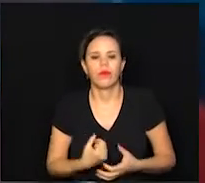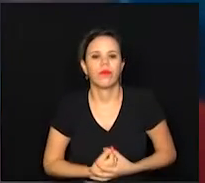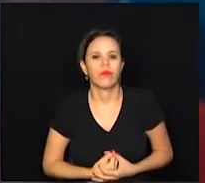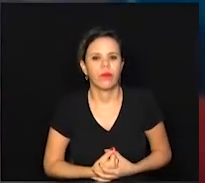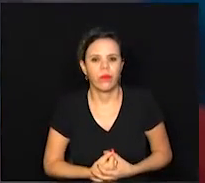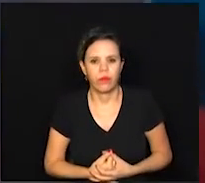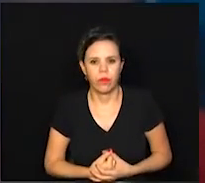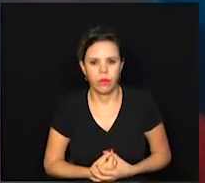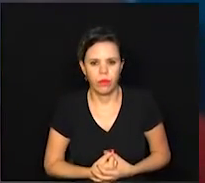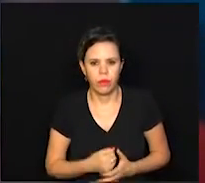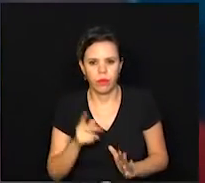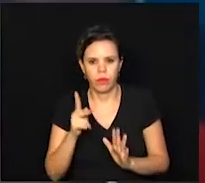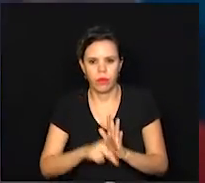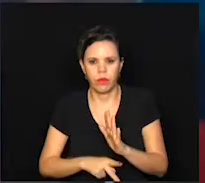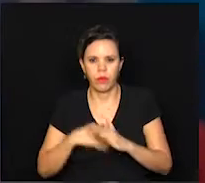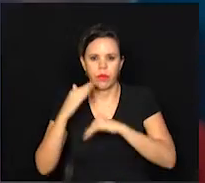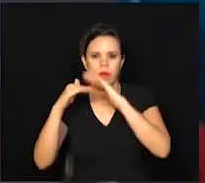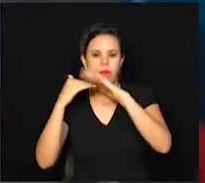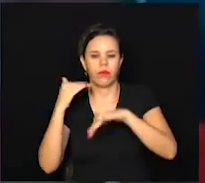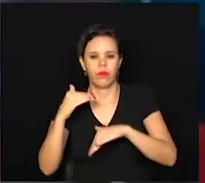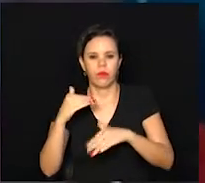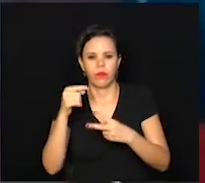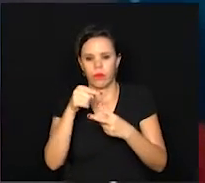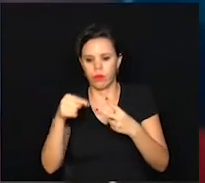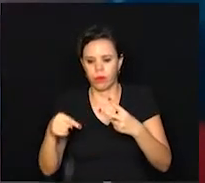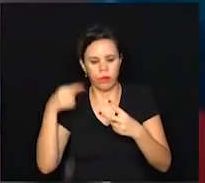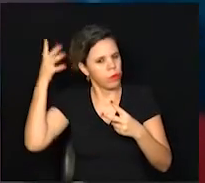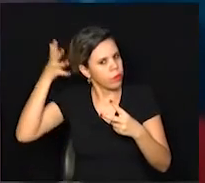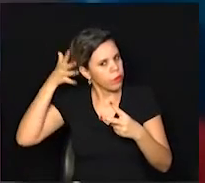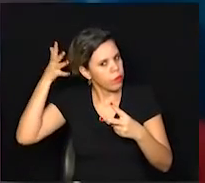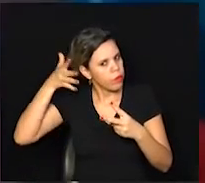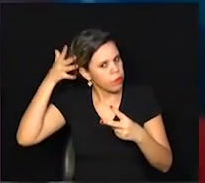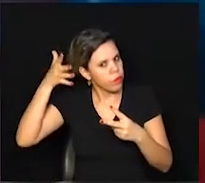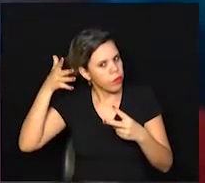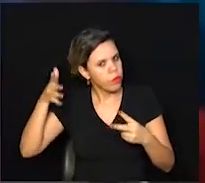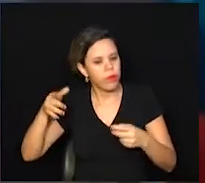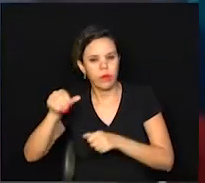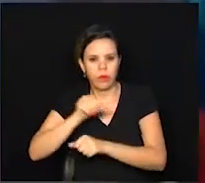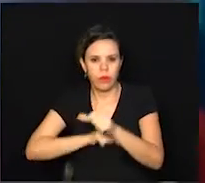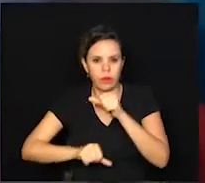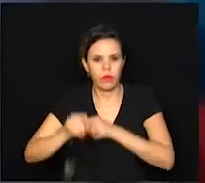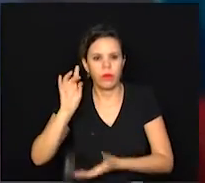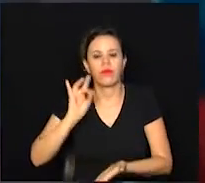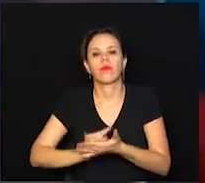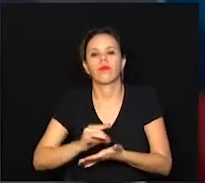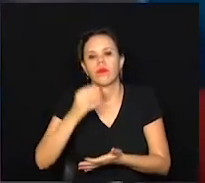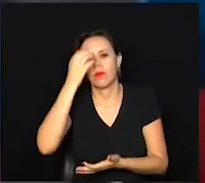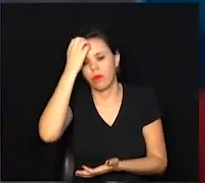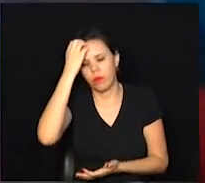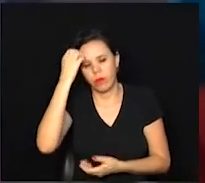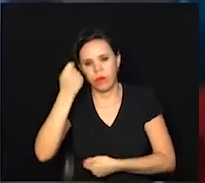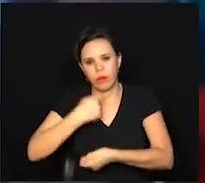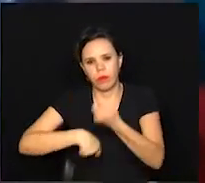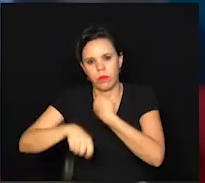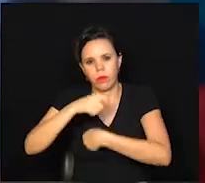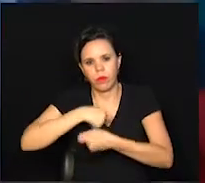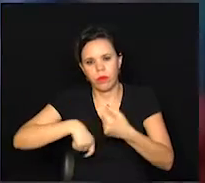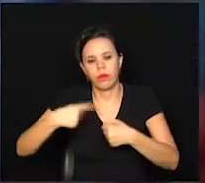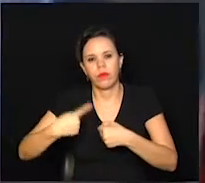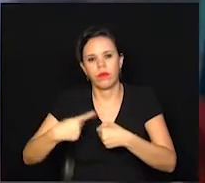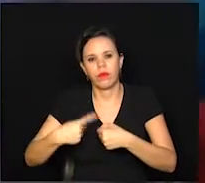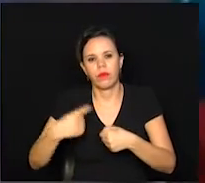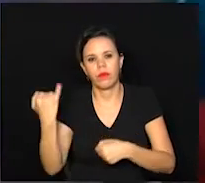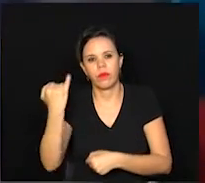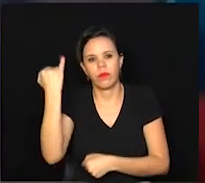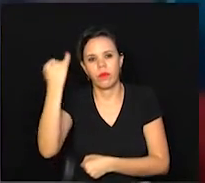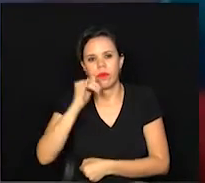que o plano construído por aquelas 2 conferências se convertesse num plano efetivo da administração municipal. Mas é